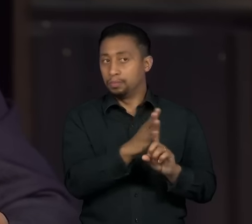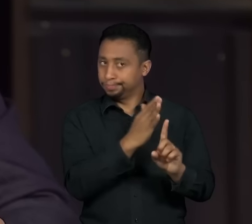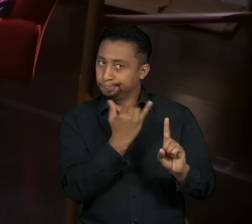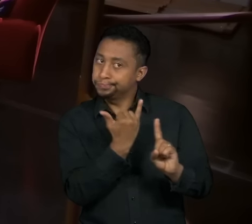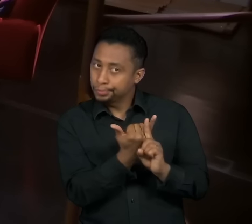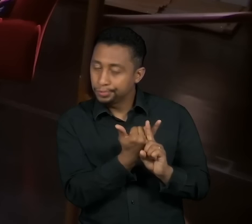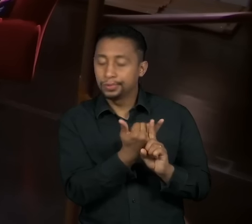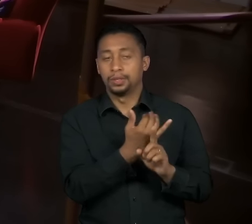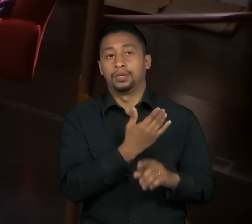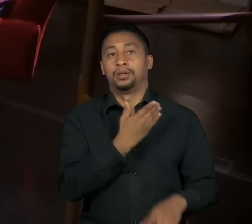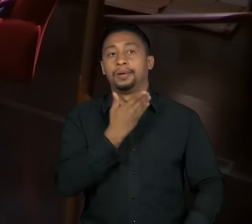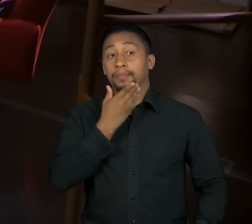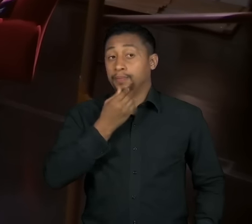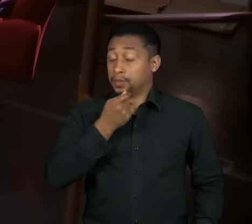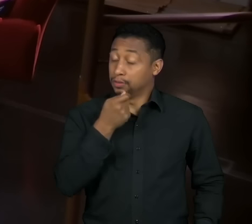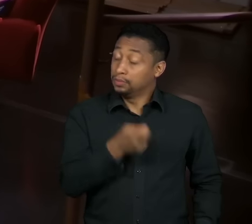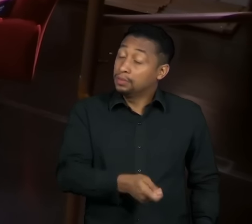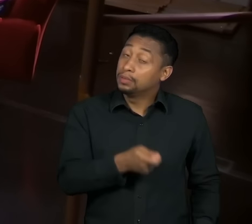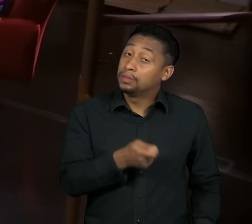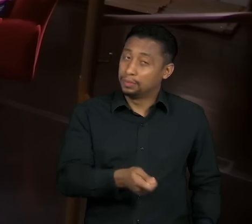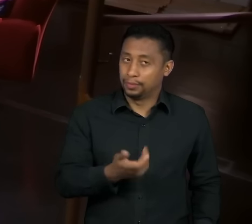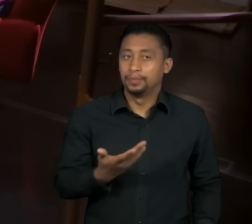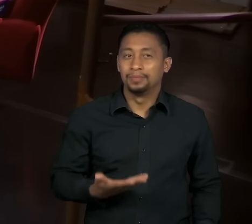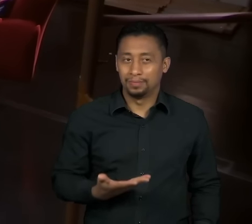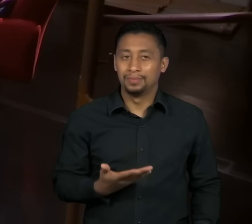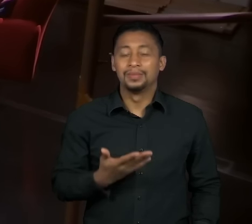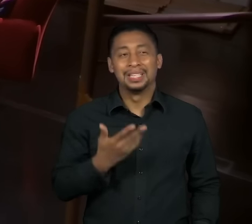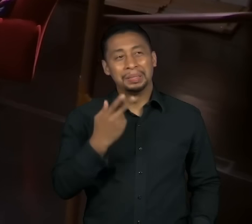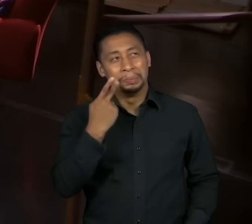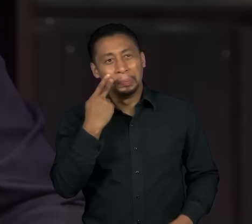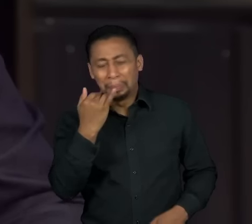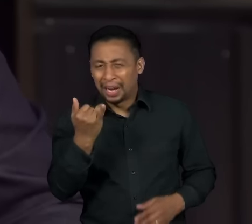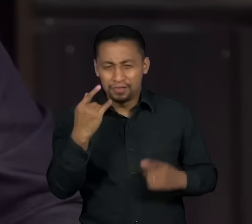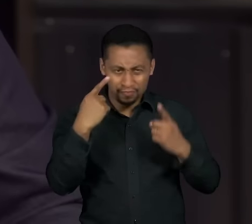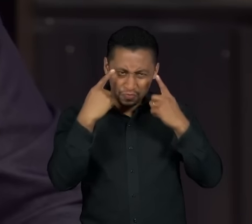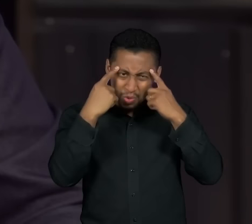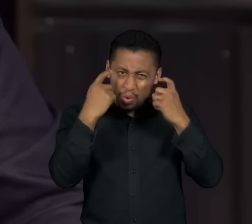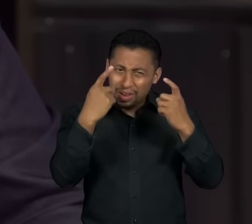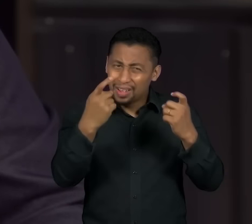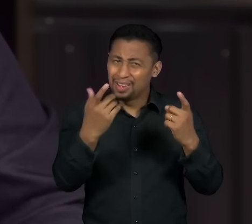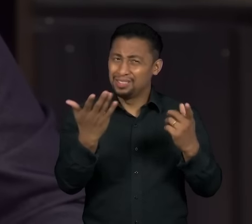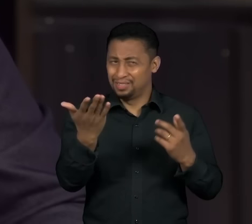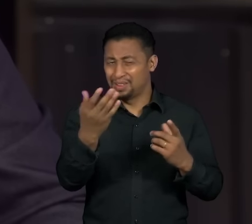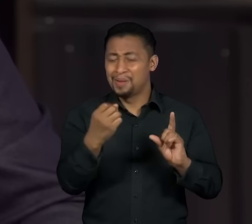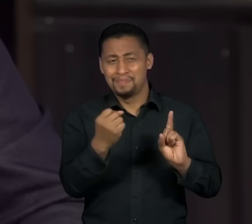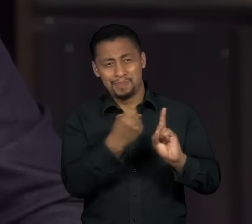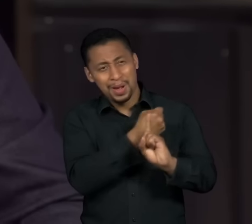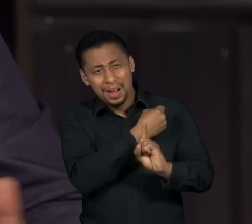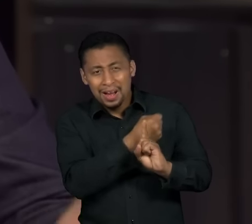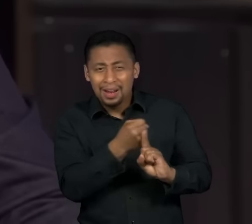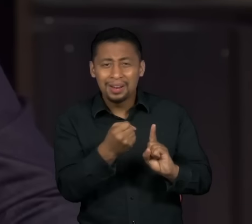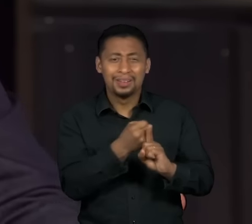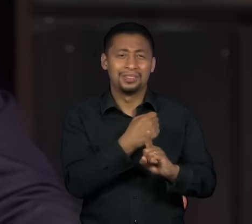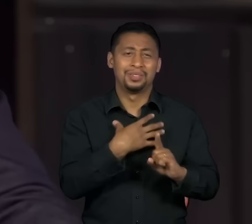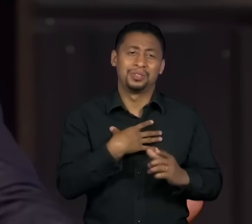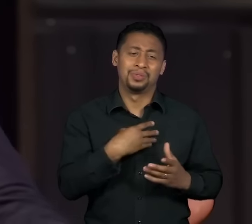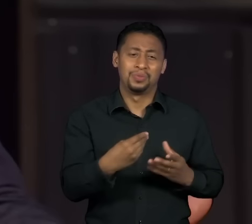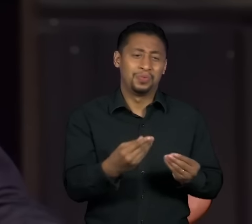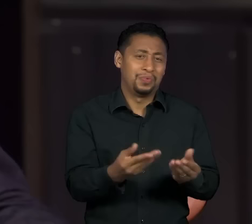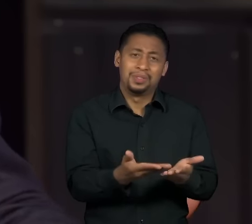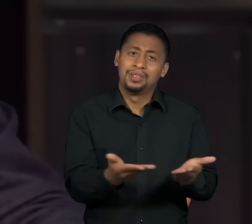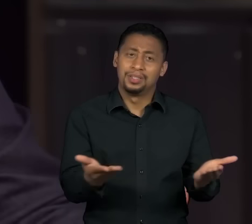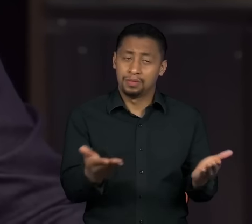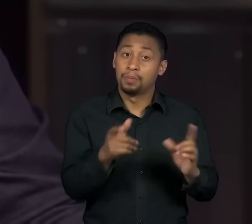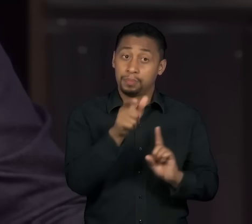machismo, né? Os pais têm que ler. Sim. É um pai muito agressivo que bate nos filhos, que é um personagem